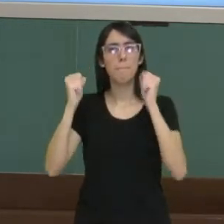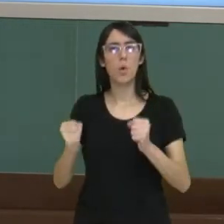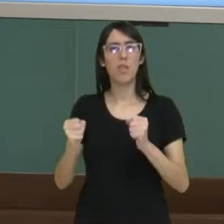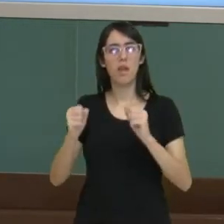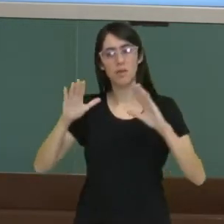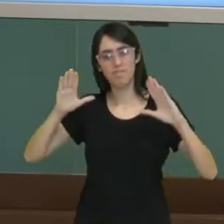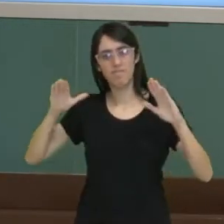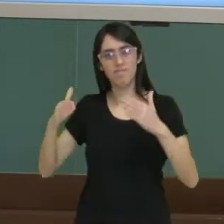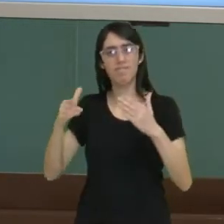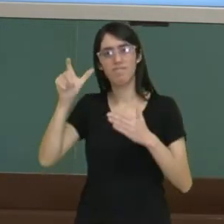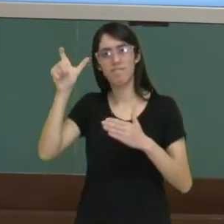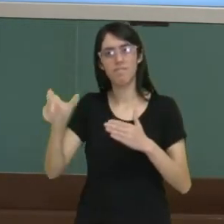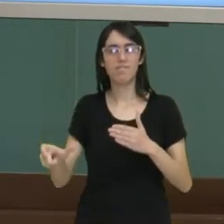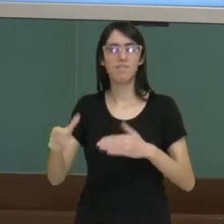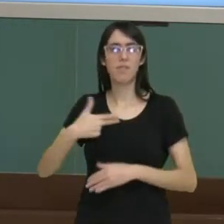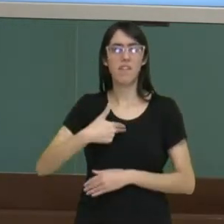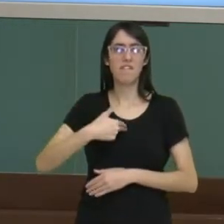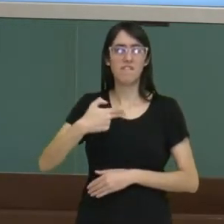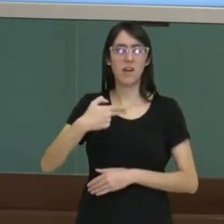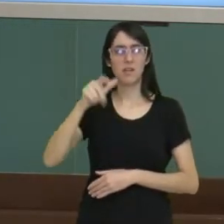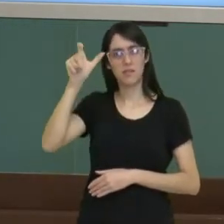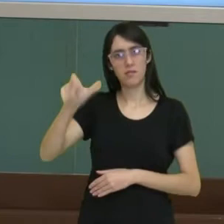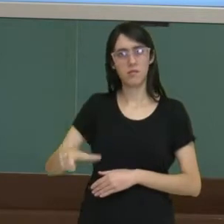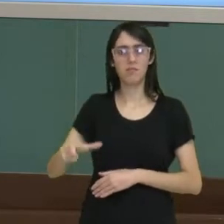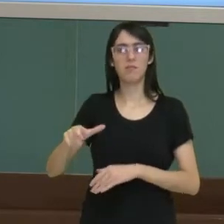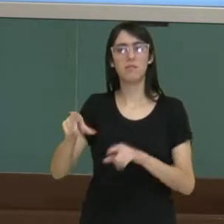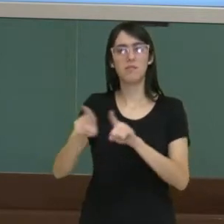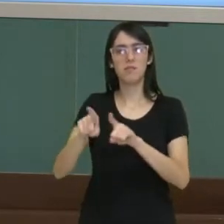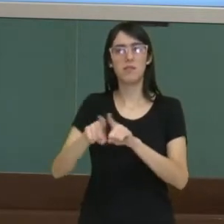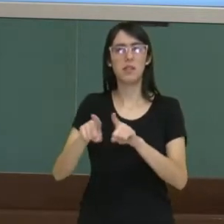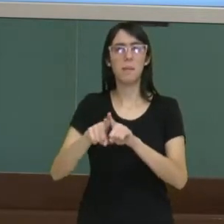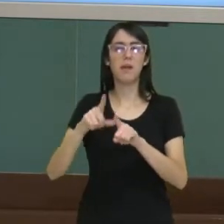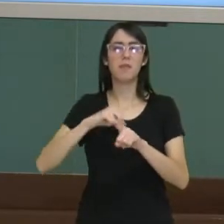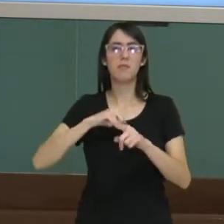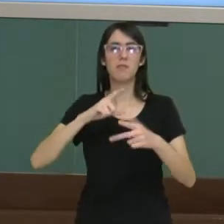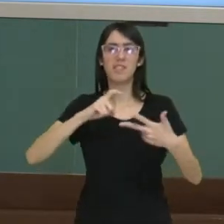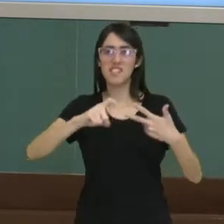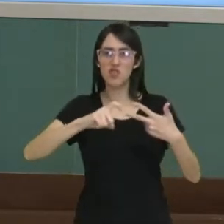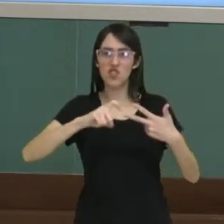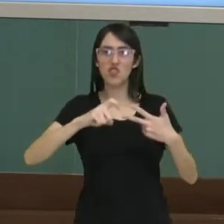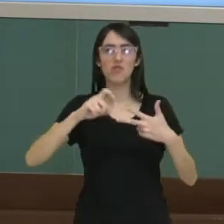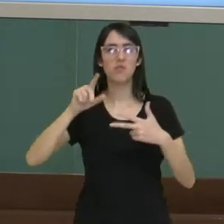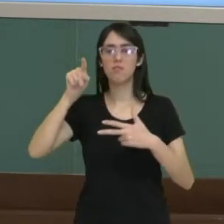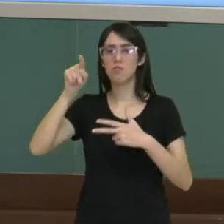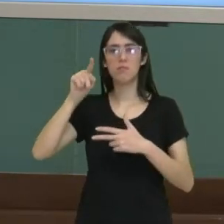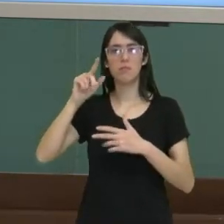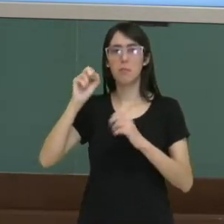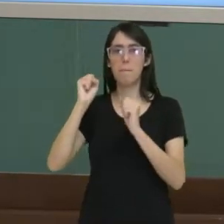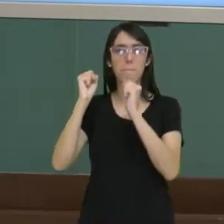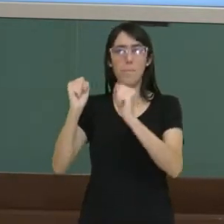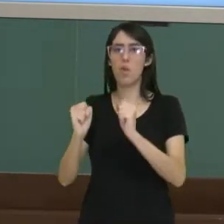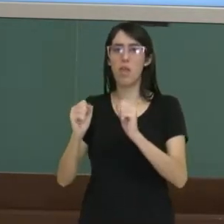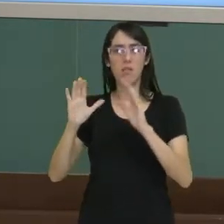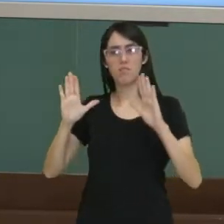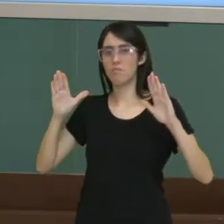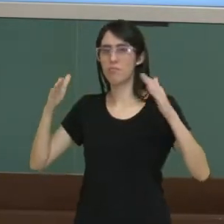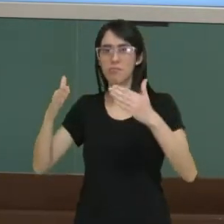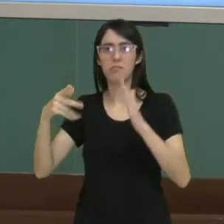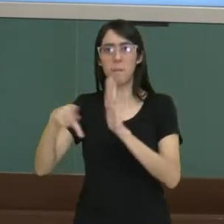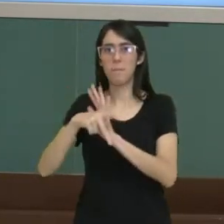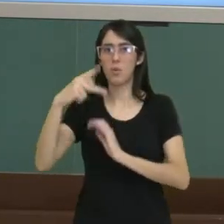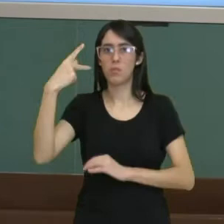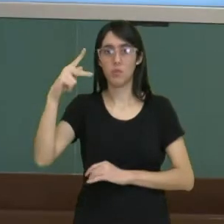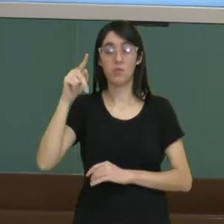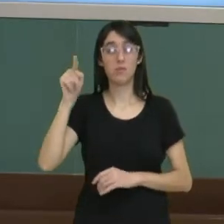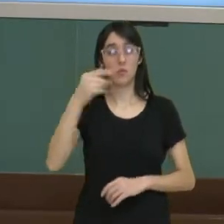presidente, concentrava os poderes nas mãos do executivo, nas mãos do Getúlio Vargas, ok? E dava ao governo poderes